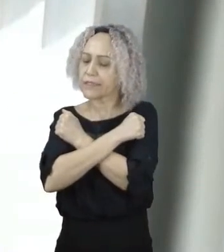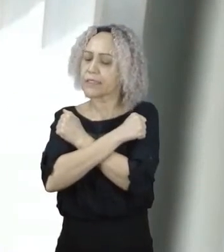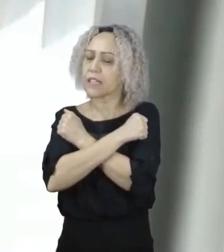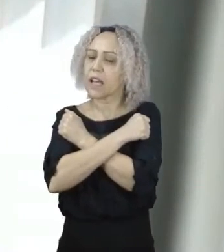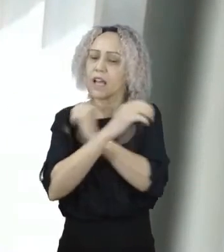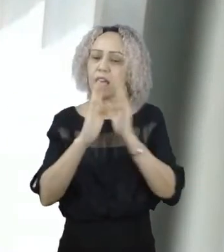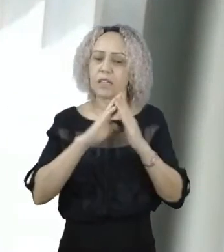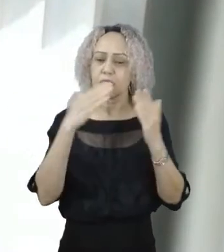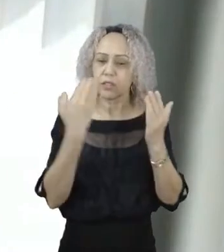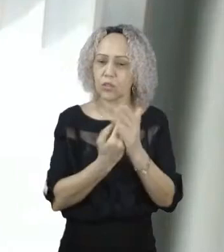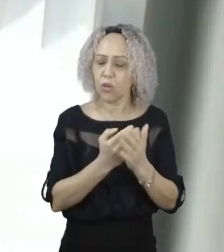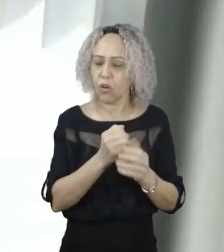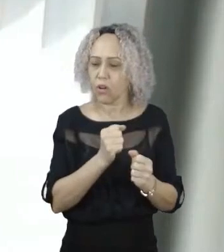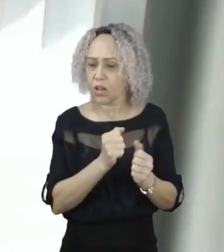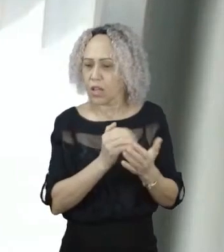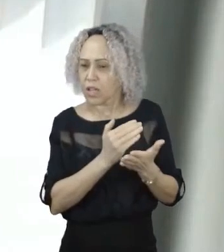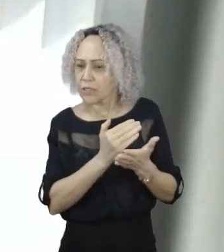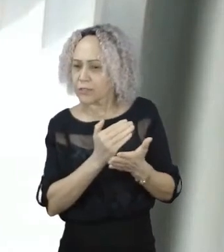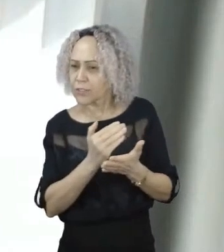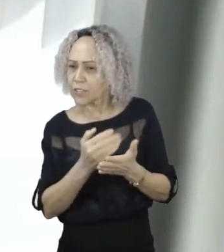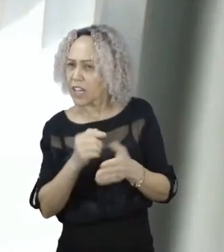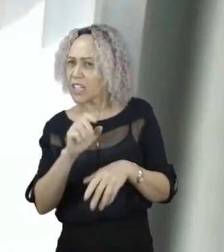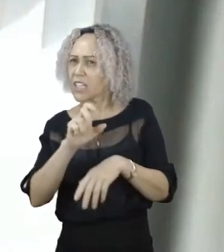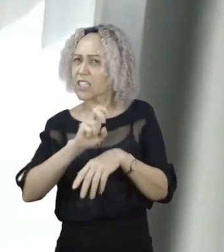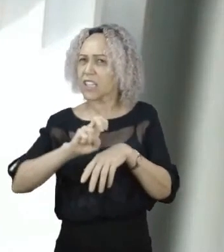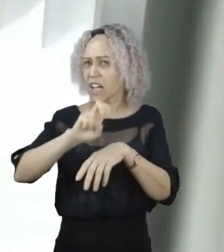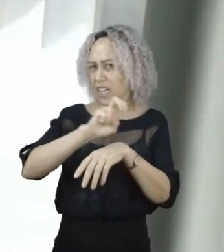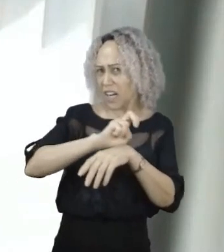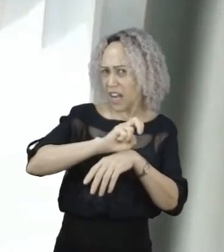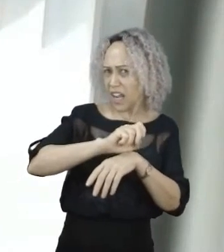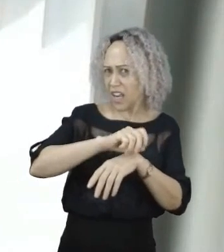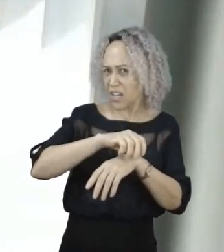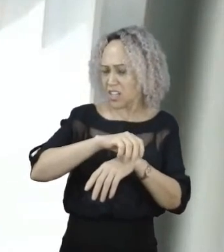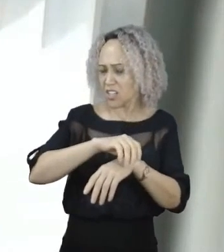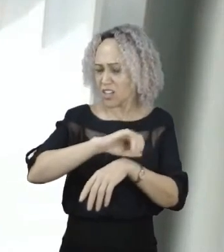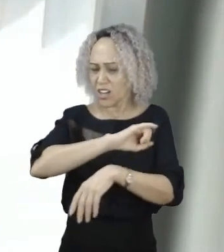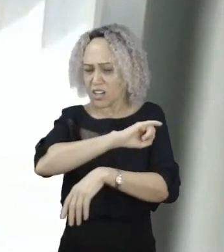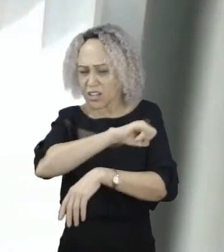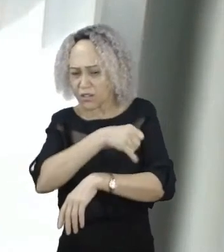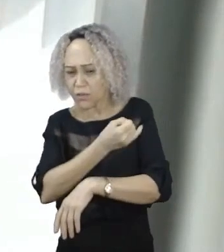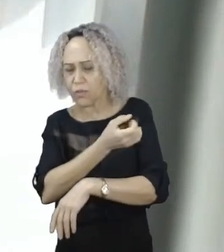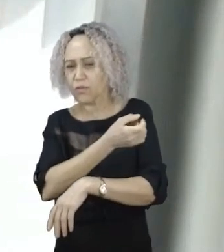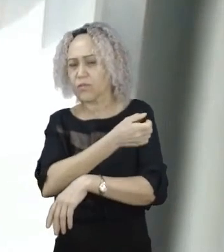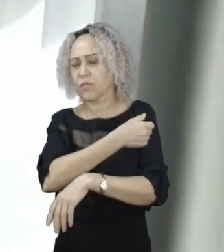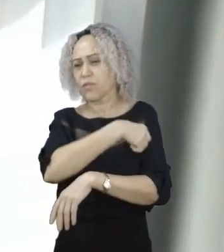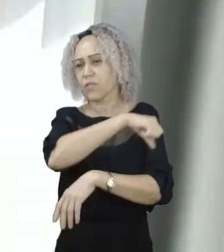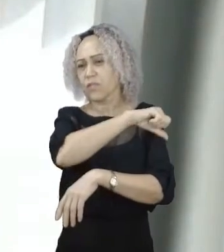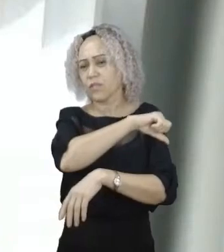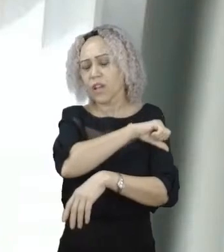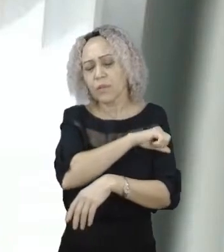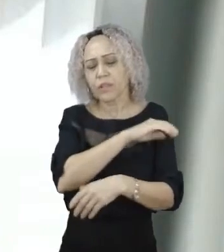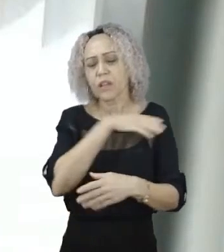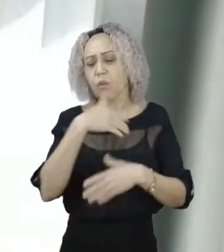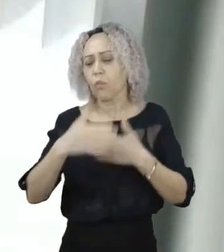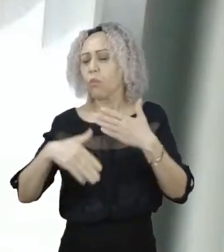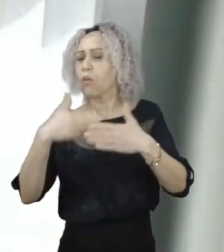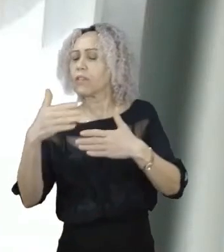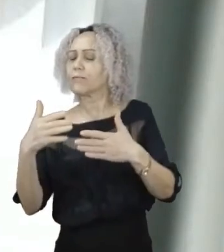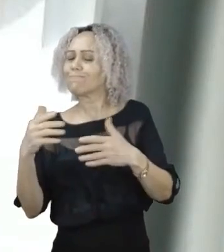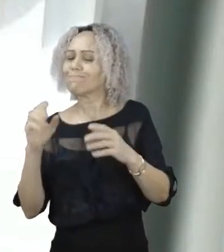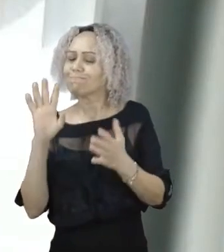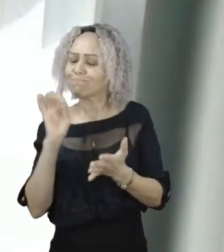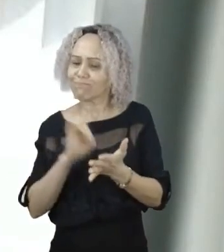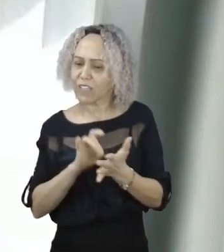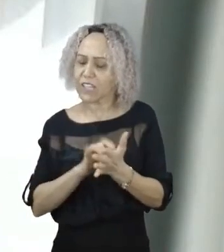anos iniciais da educação infantil e do ensino fundamental, possam, de fato,